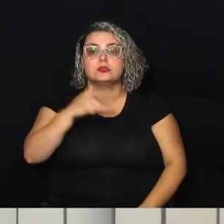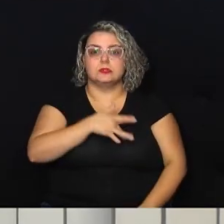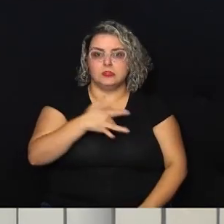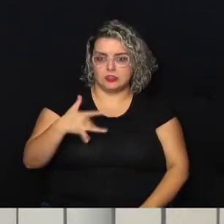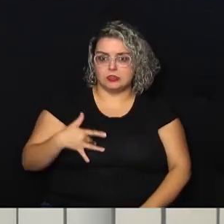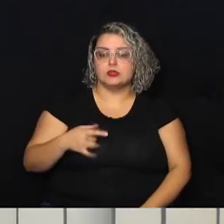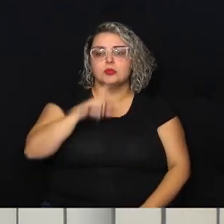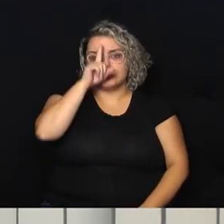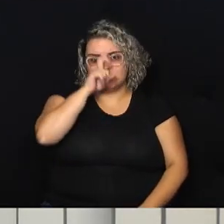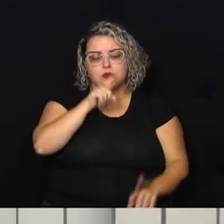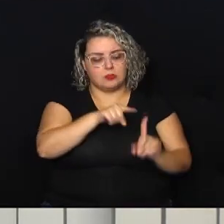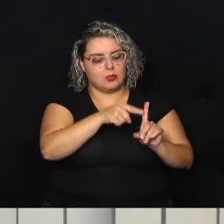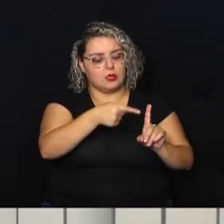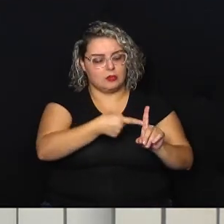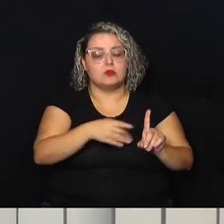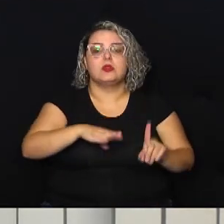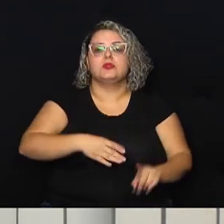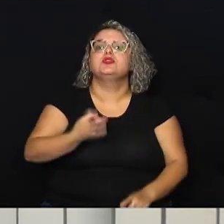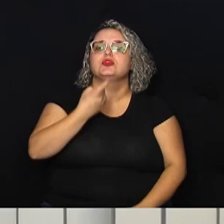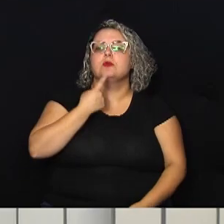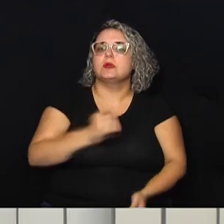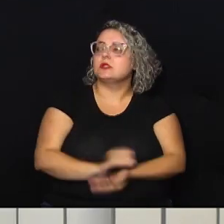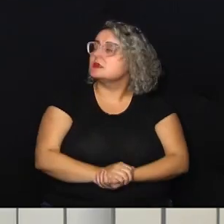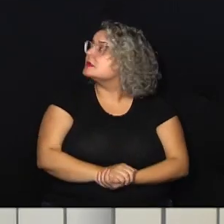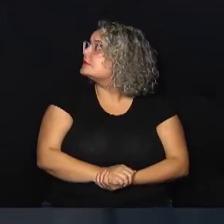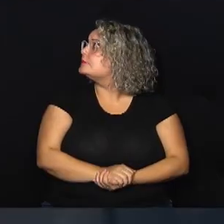do Hospital Maternidade de Campinas.